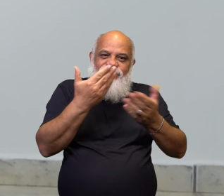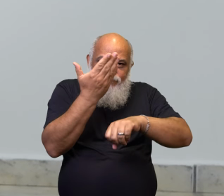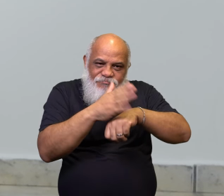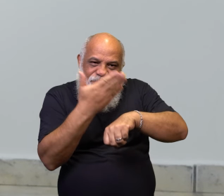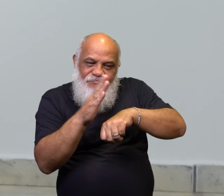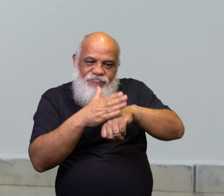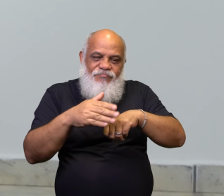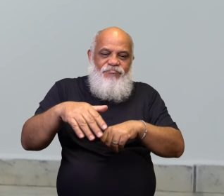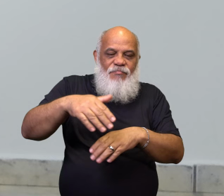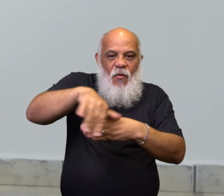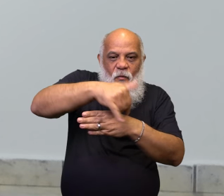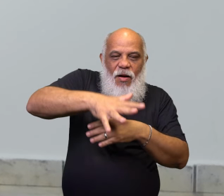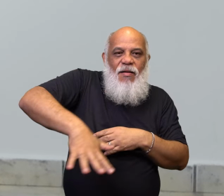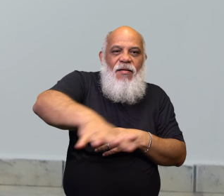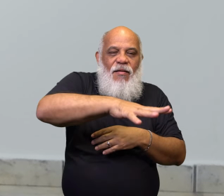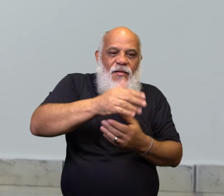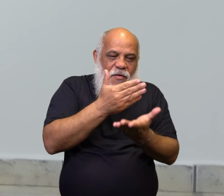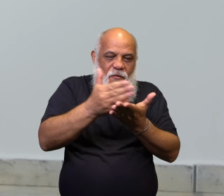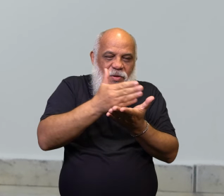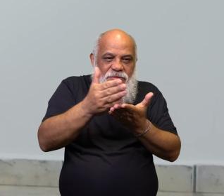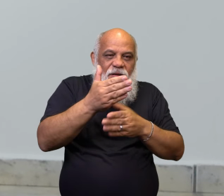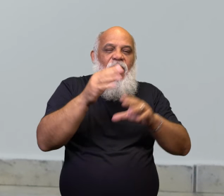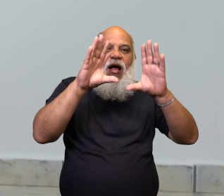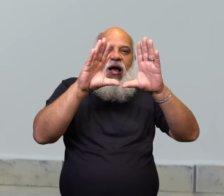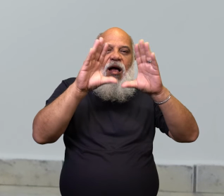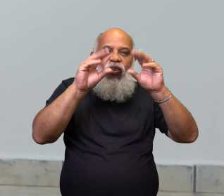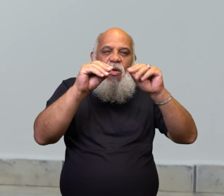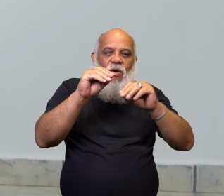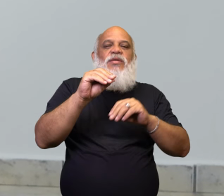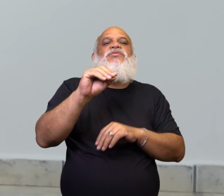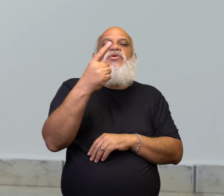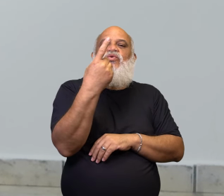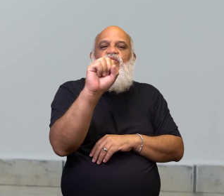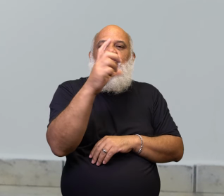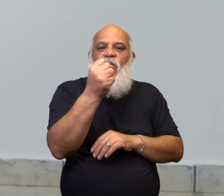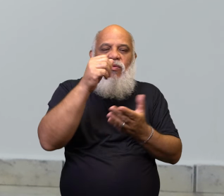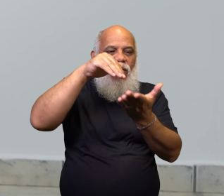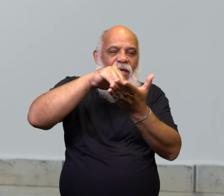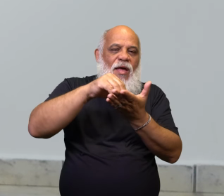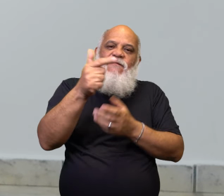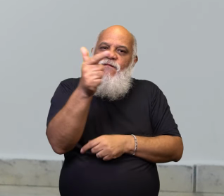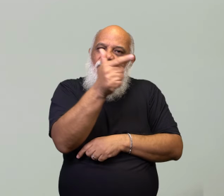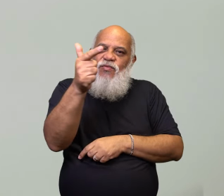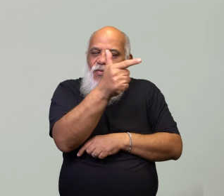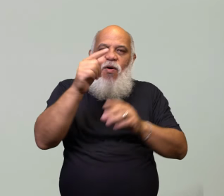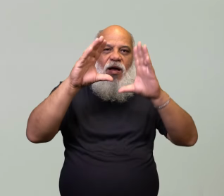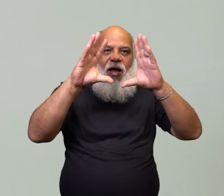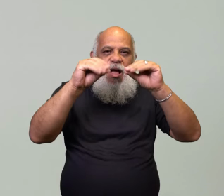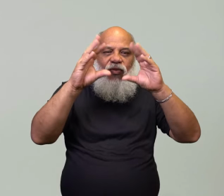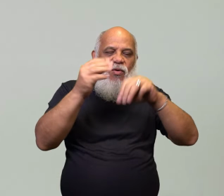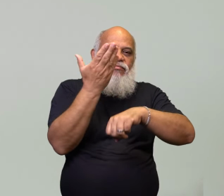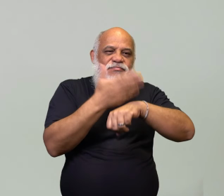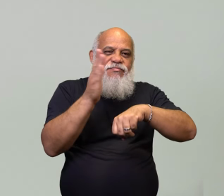Nós ensaiávamos ali por volta das 18 horas até as 22 horas ali da noite, para nós